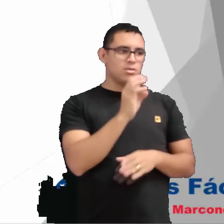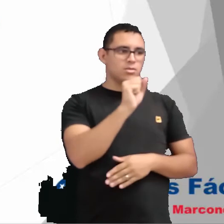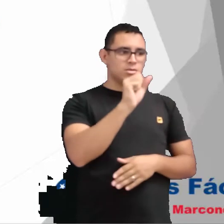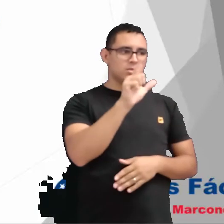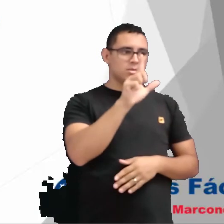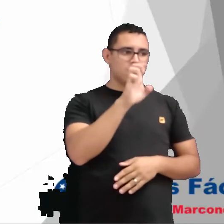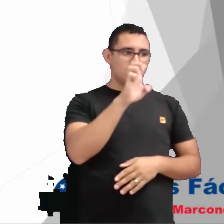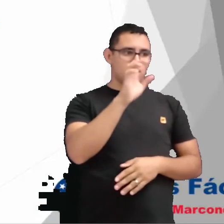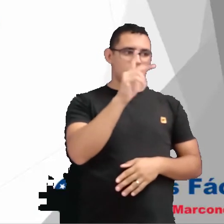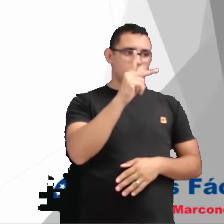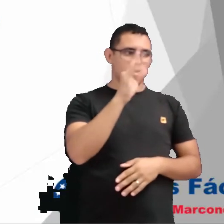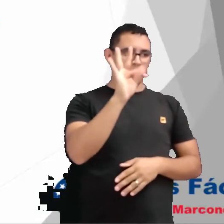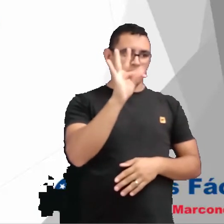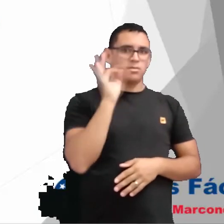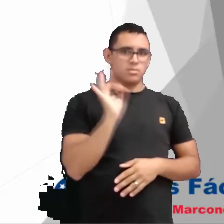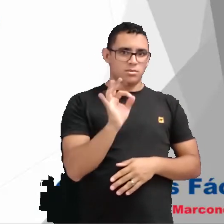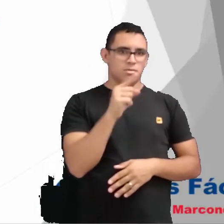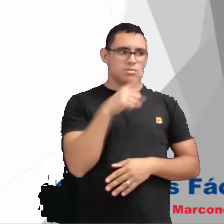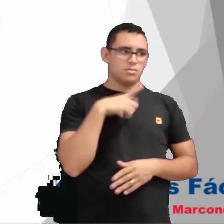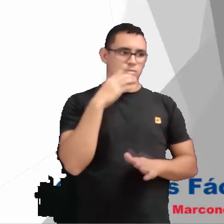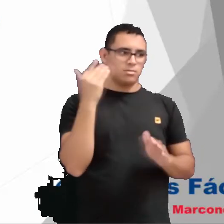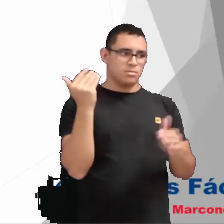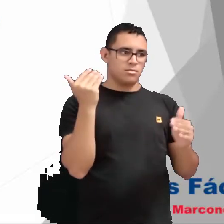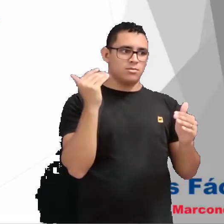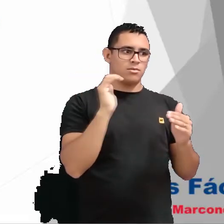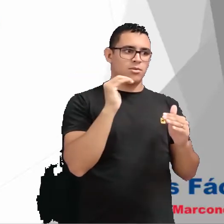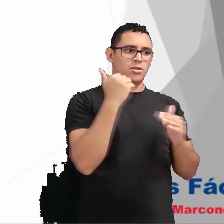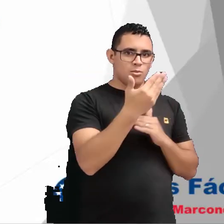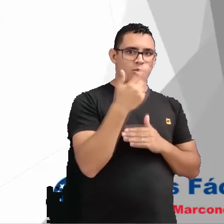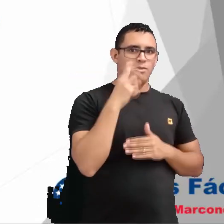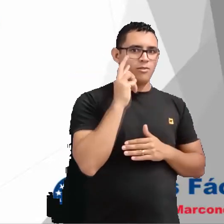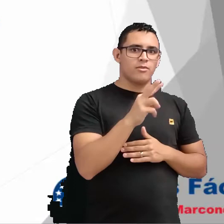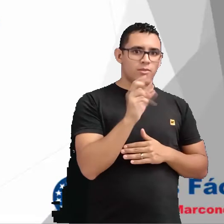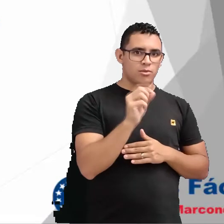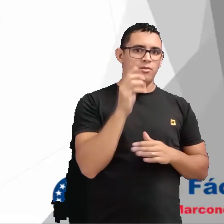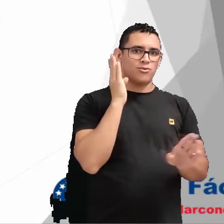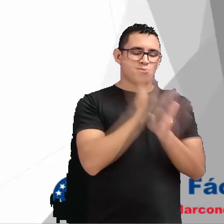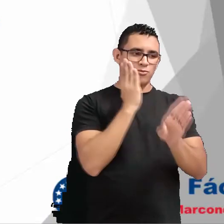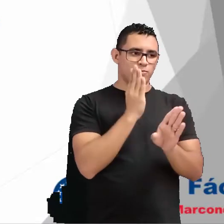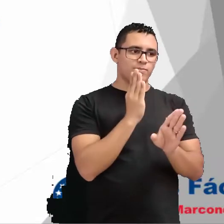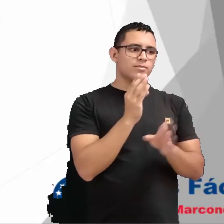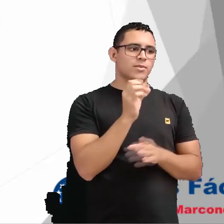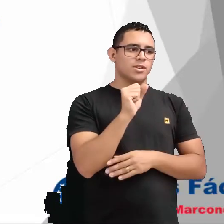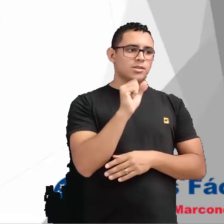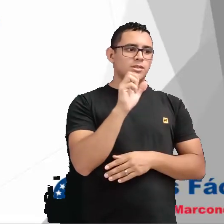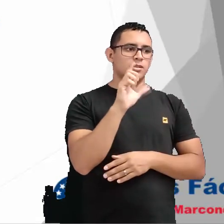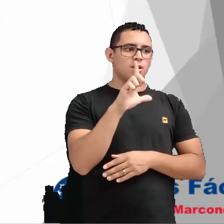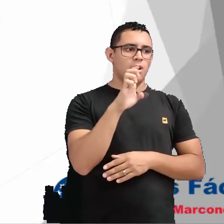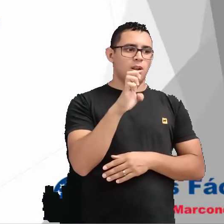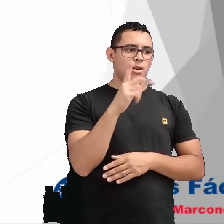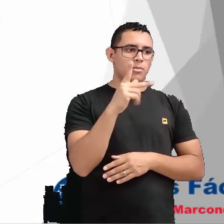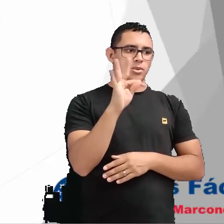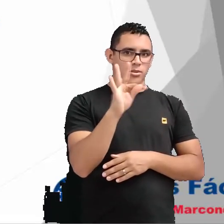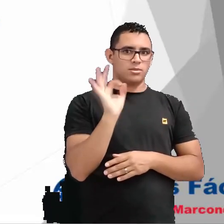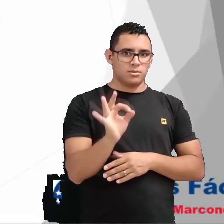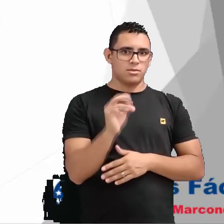estar lá, porque é um verbo irregular. E na frente dele, então, na segunda coluna, vocês vão achar, então, o slept, ok? Slept.